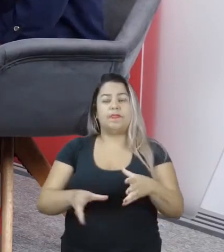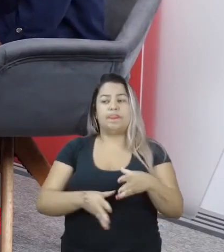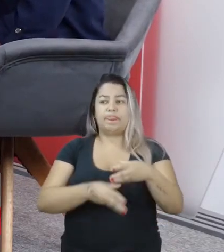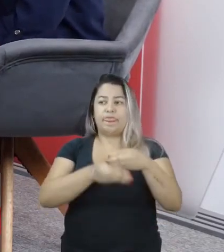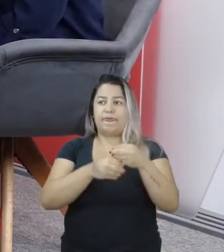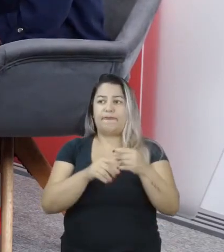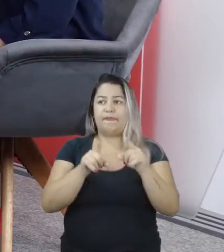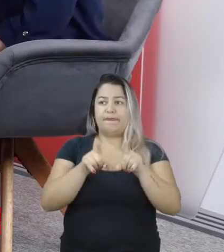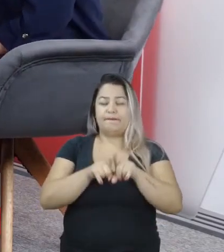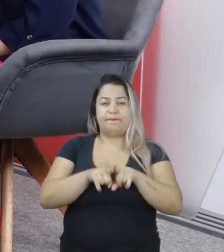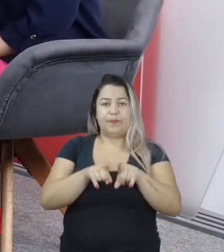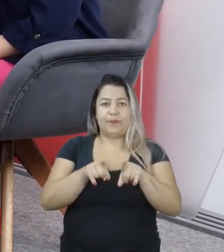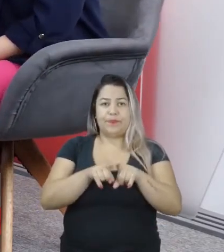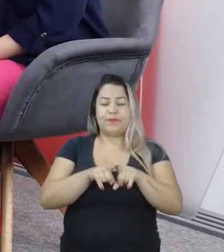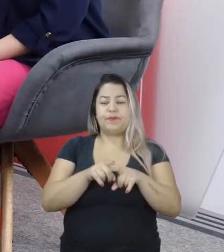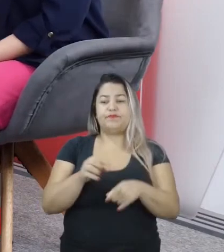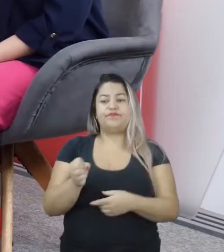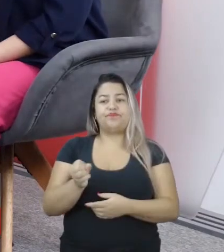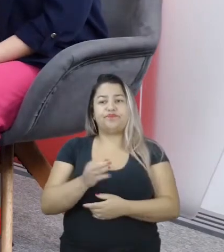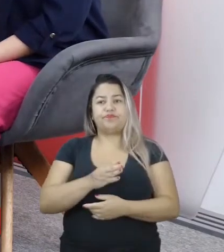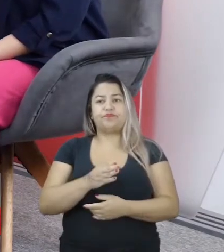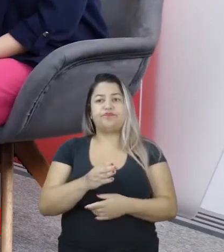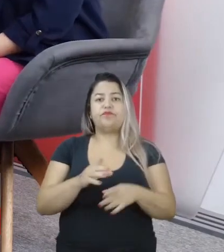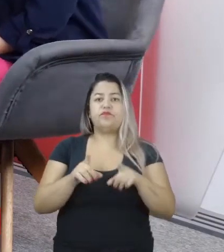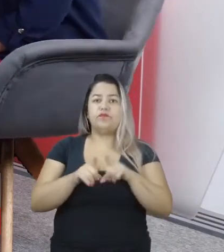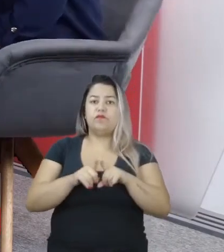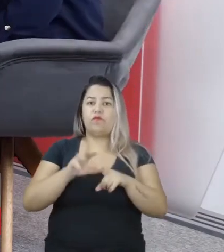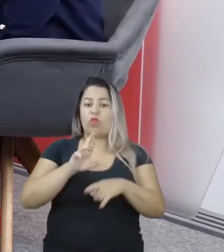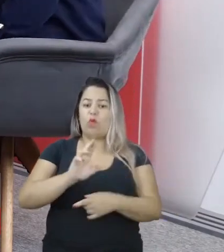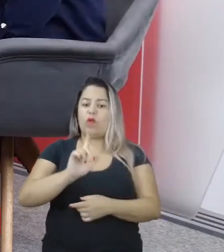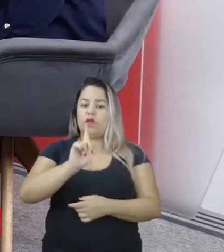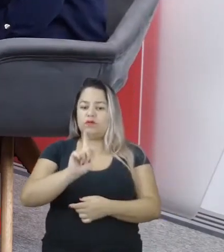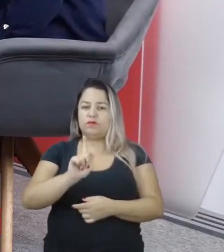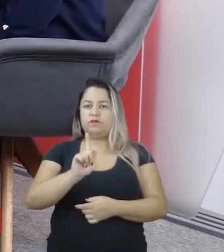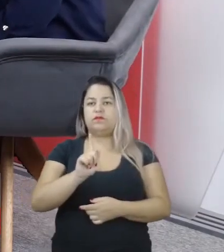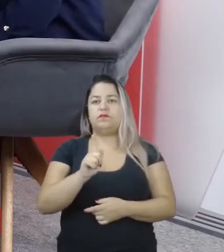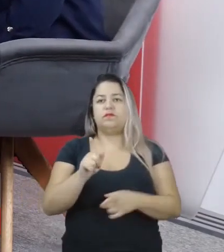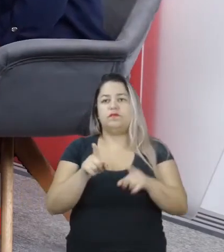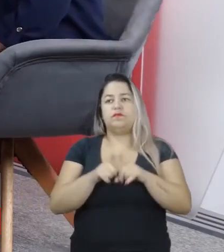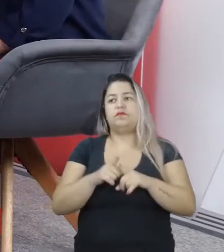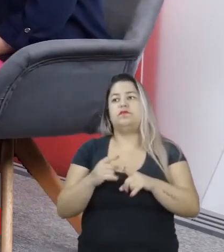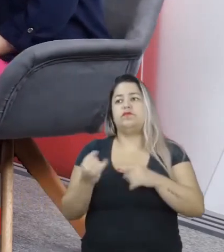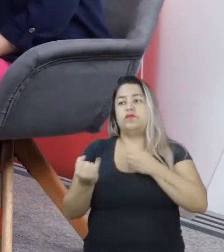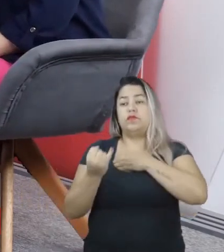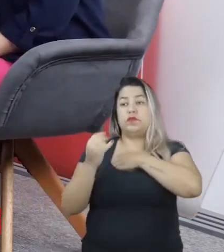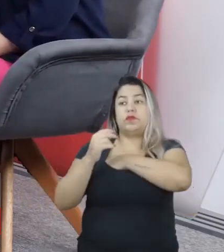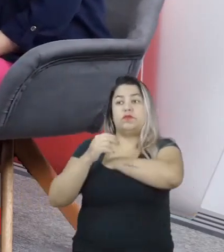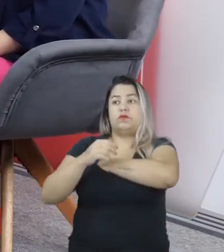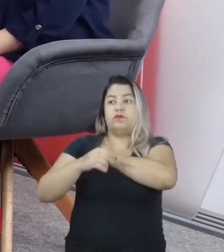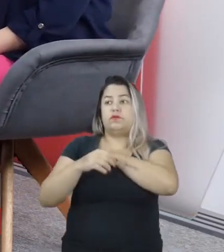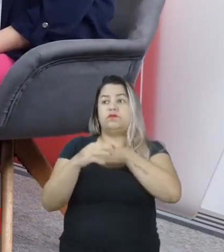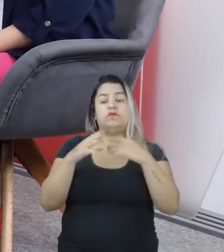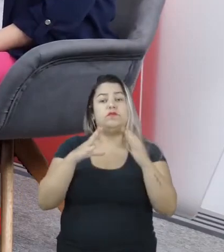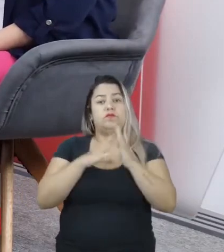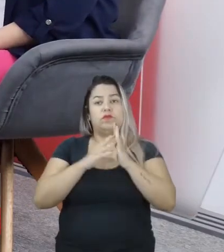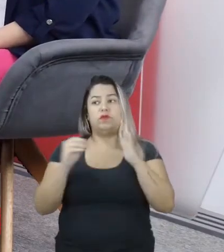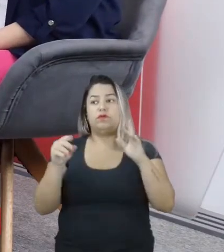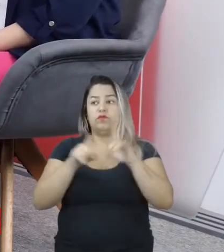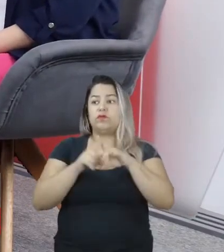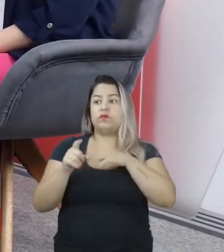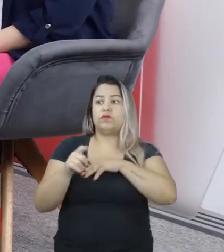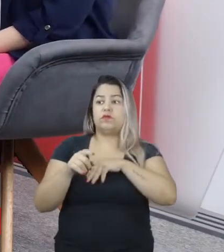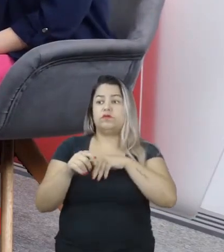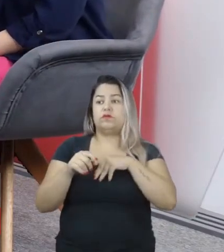implantação dessa nova carteira de identidade e as principais vantagens também desse modelo de identificação. Ótimo,